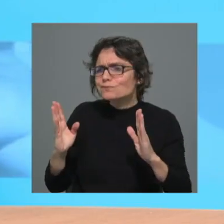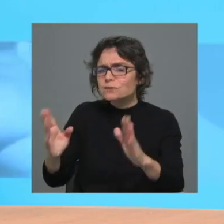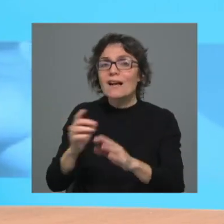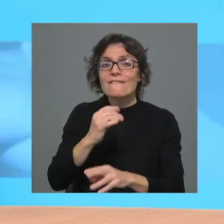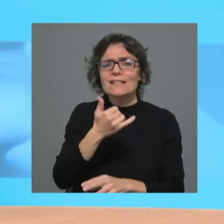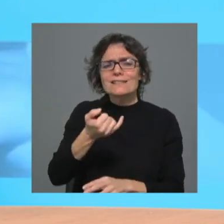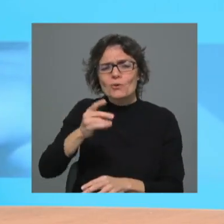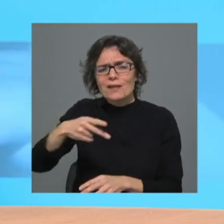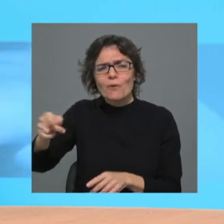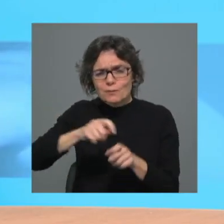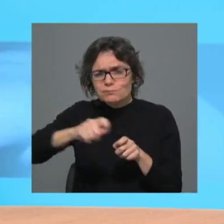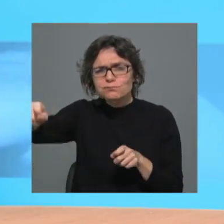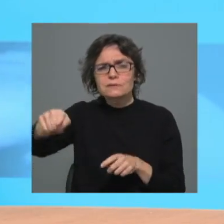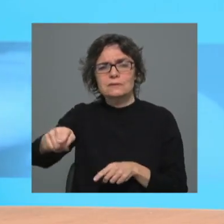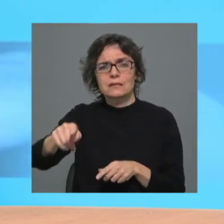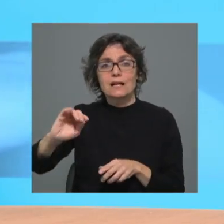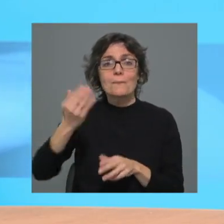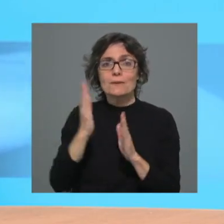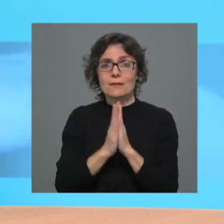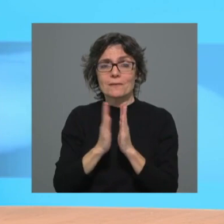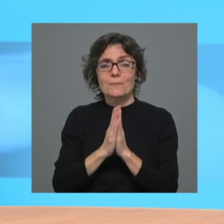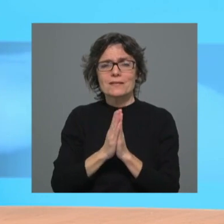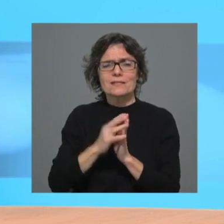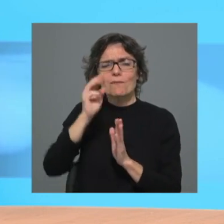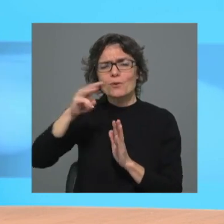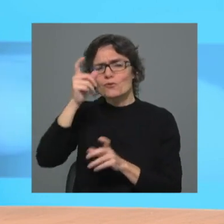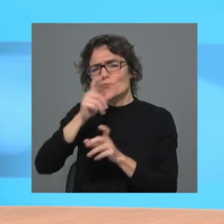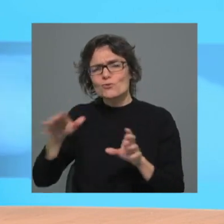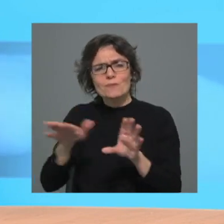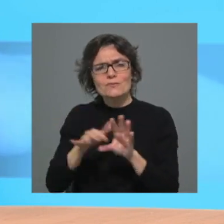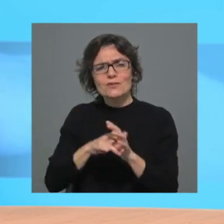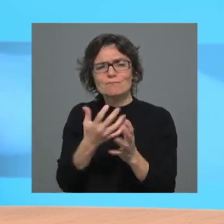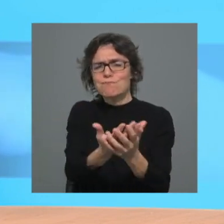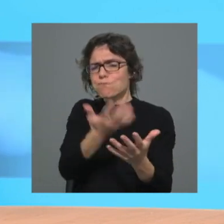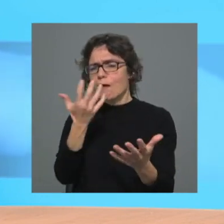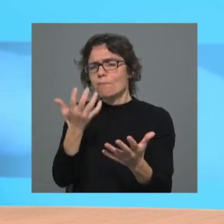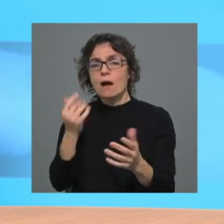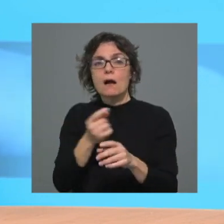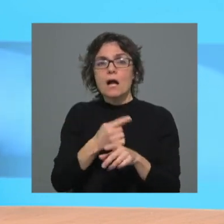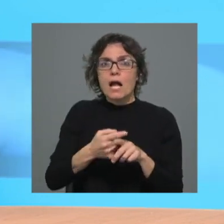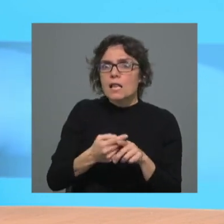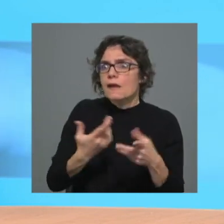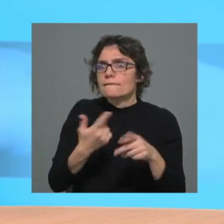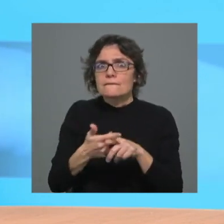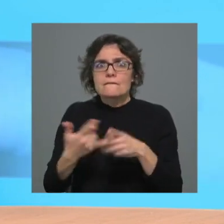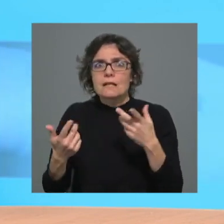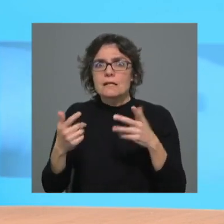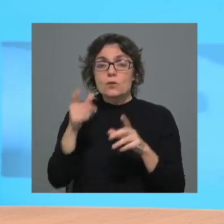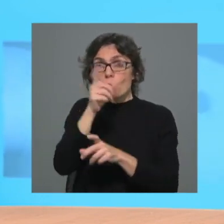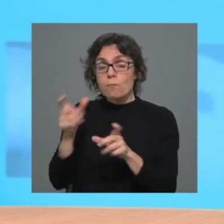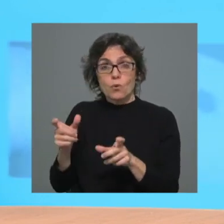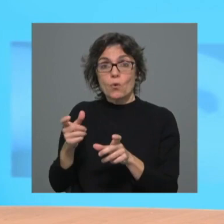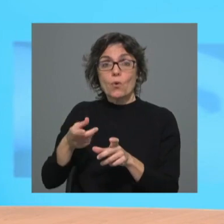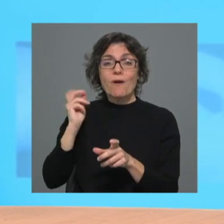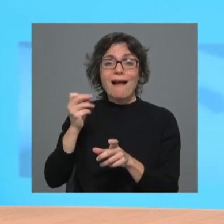milhão de pessoas a participar. São números impressionantes de entusiasmo. Era um povo que há mais de 30 anos não estava com